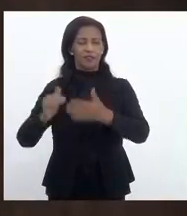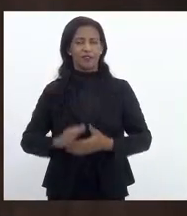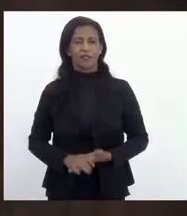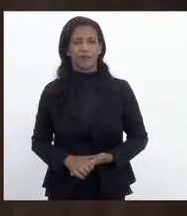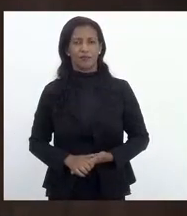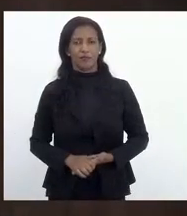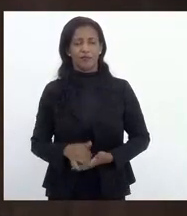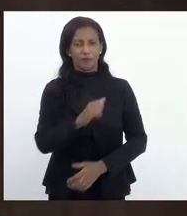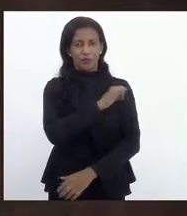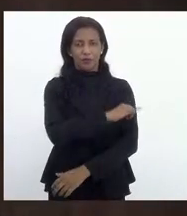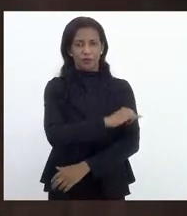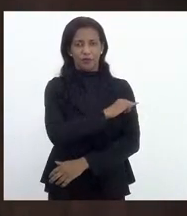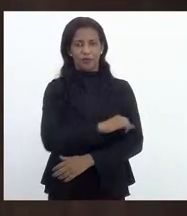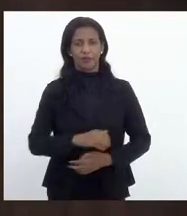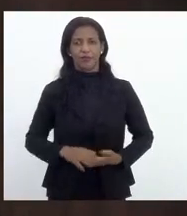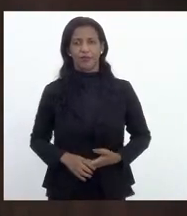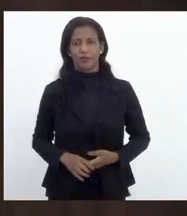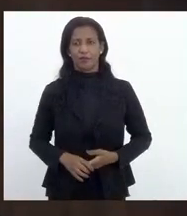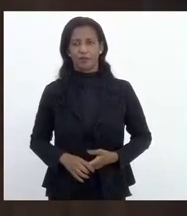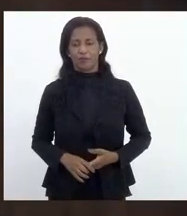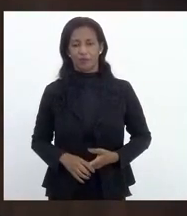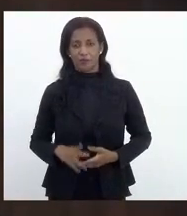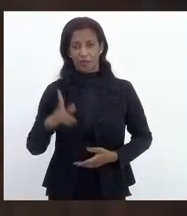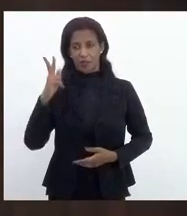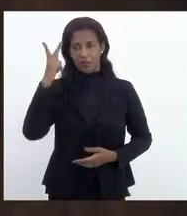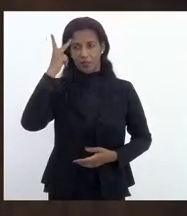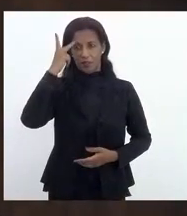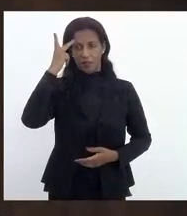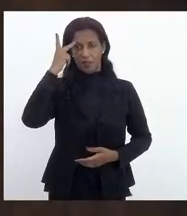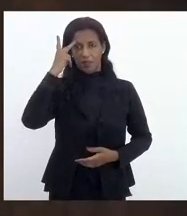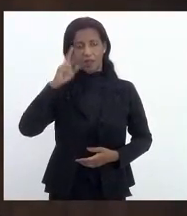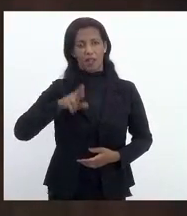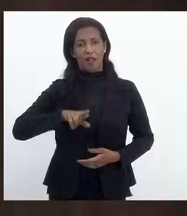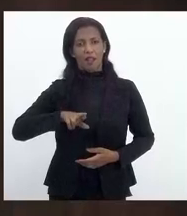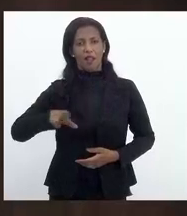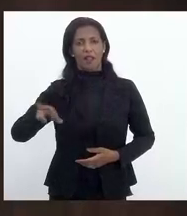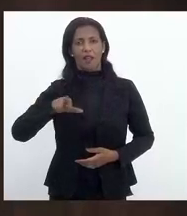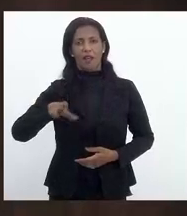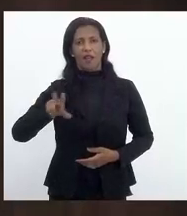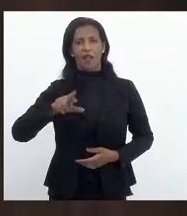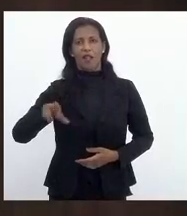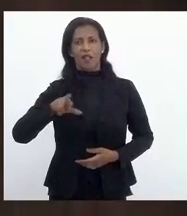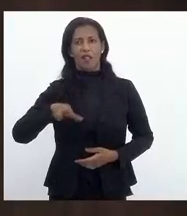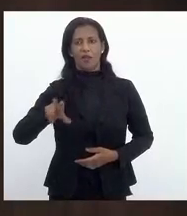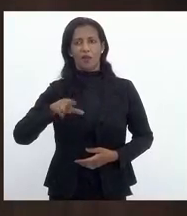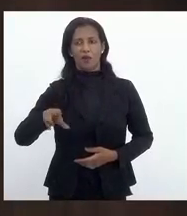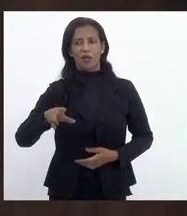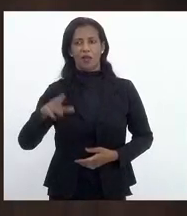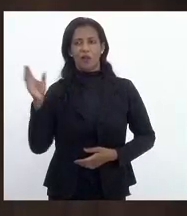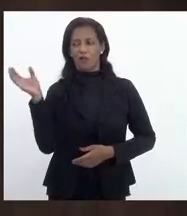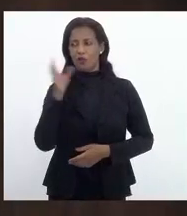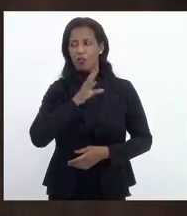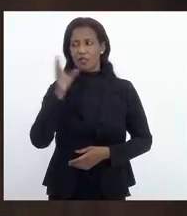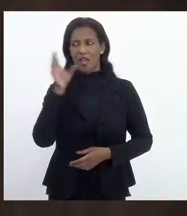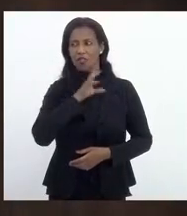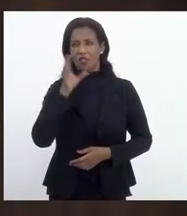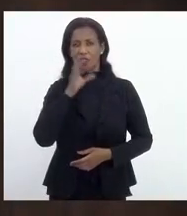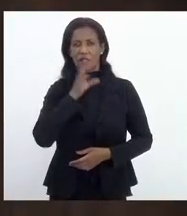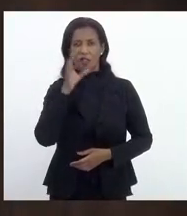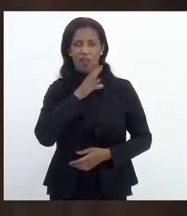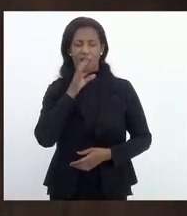do Rio de Janeiro São Paulo não é uma locomotiva à toa as